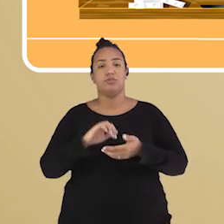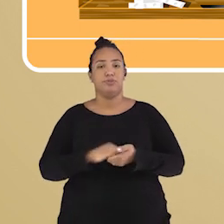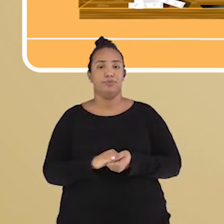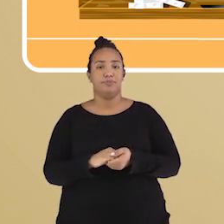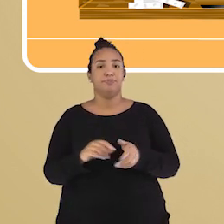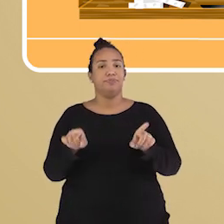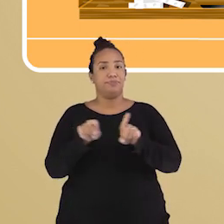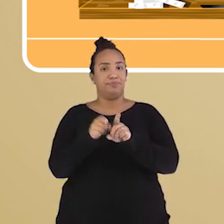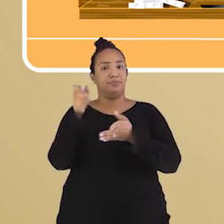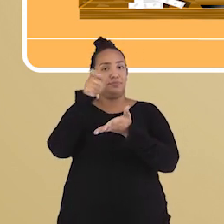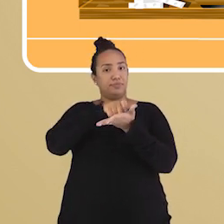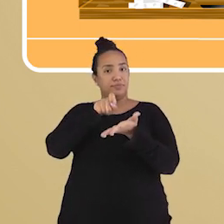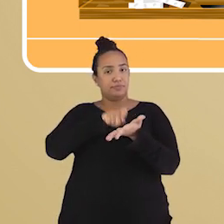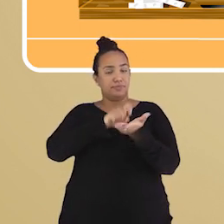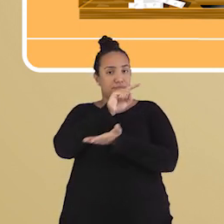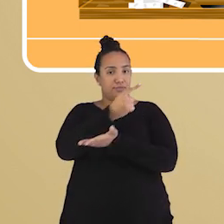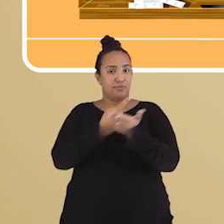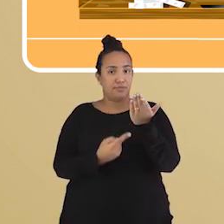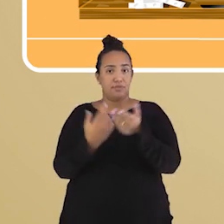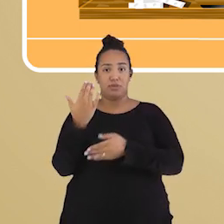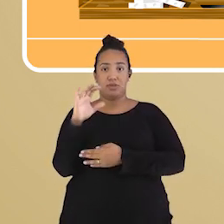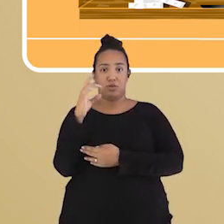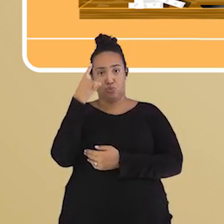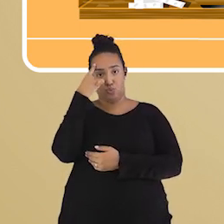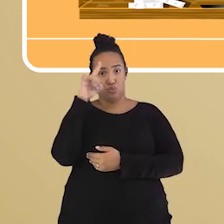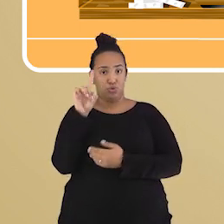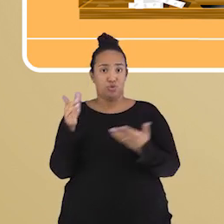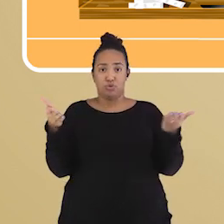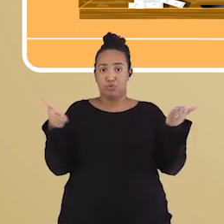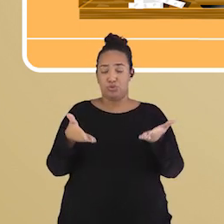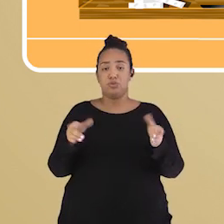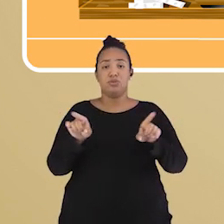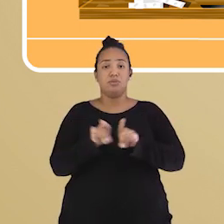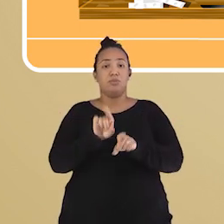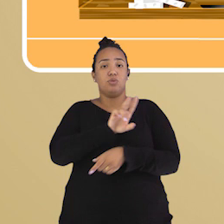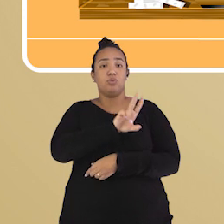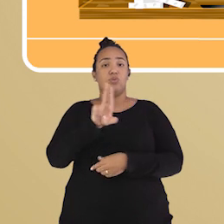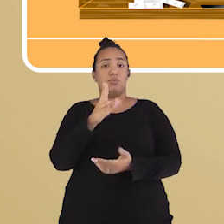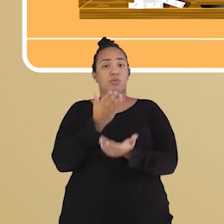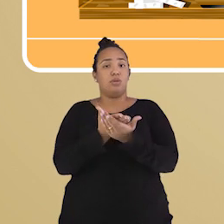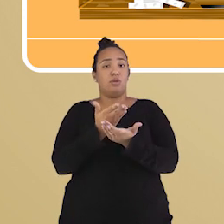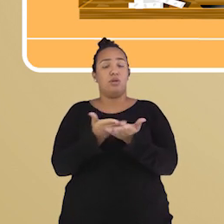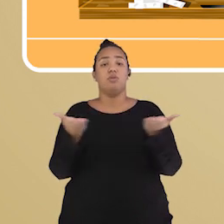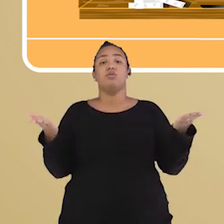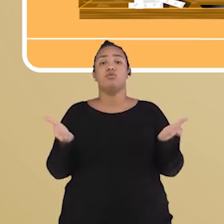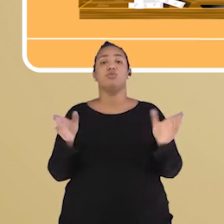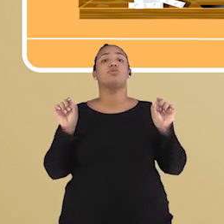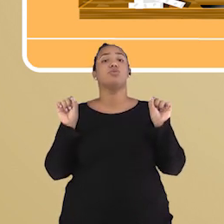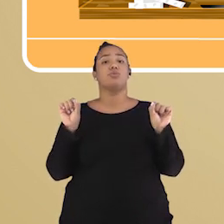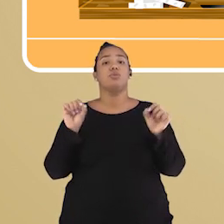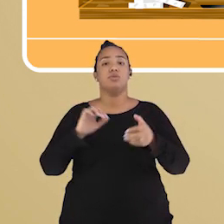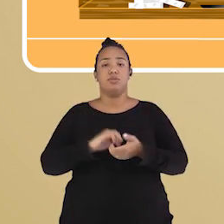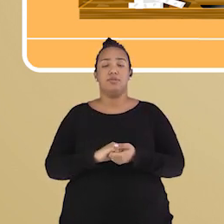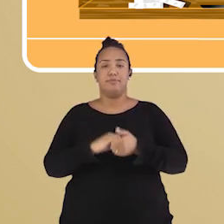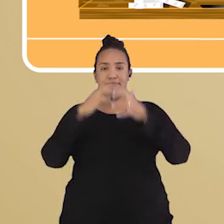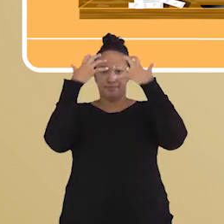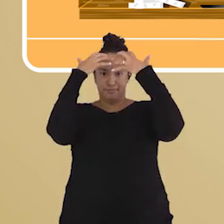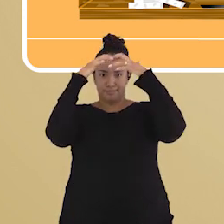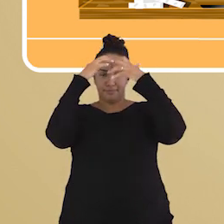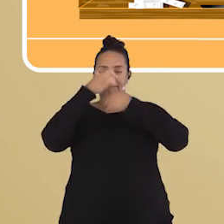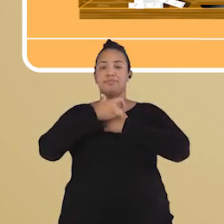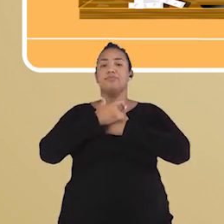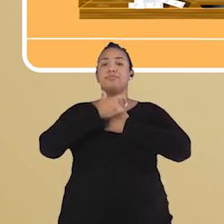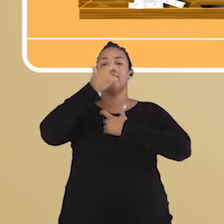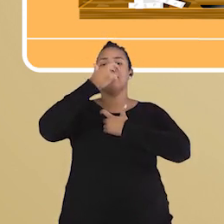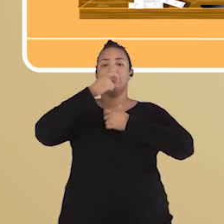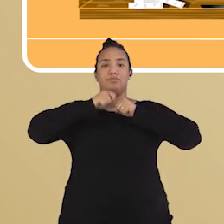escreva no seu caderno de ciências a data de hoje. O nome da nossa aula é Sistema Nervoso,